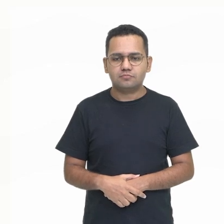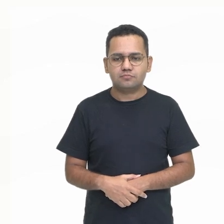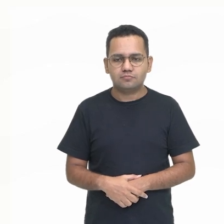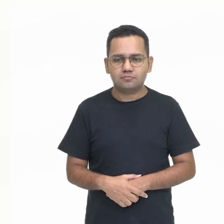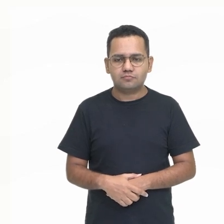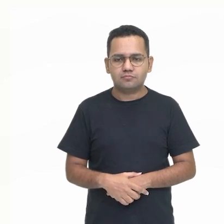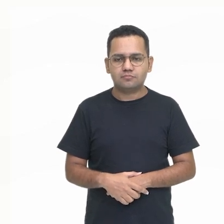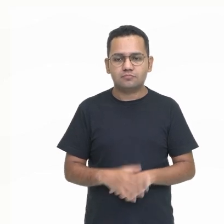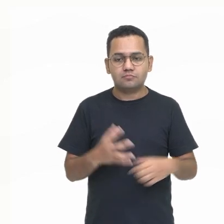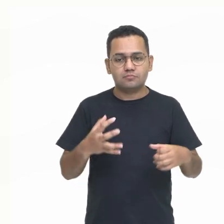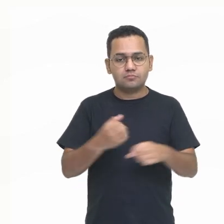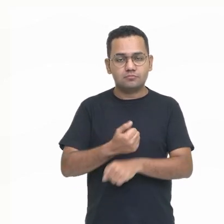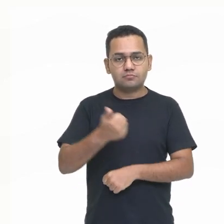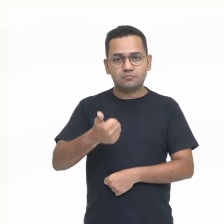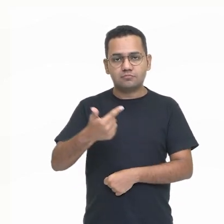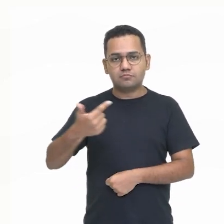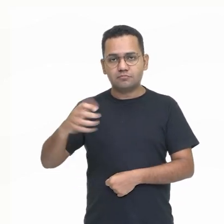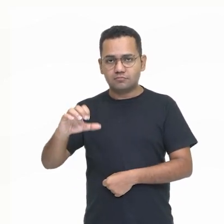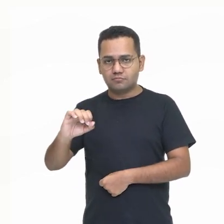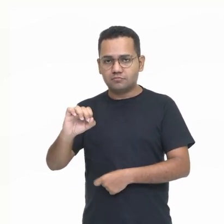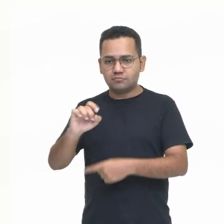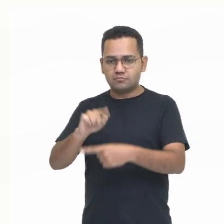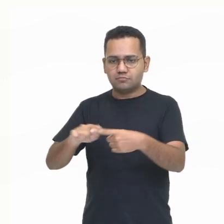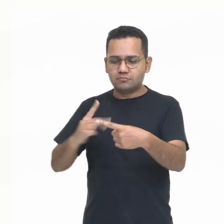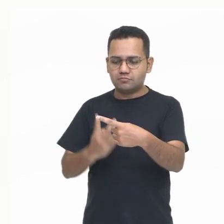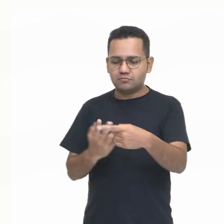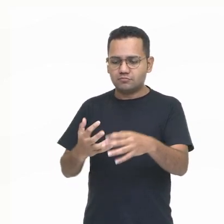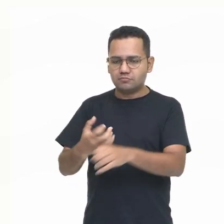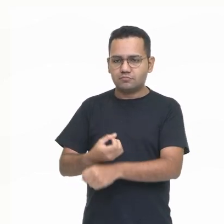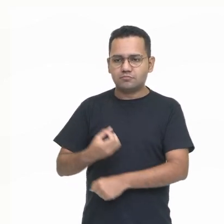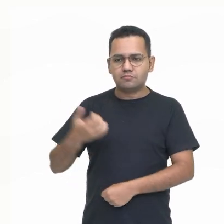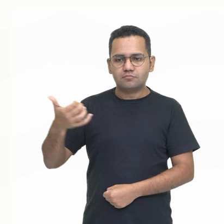vai dar 120 dividido por 2, ou seja,